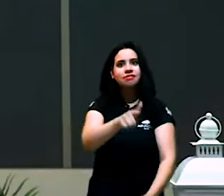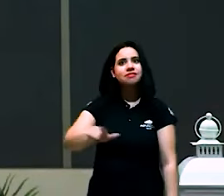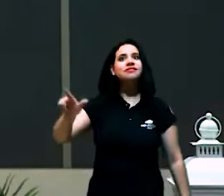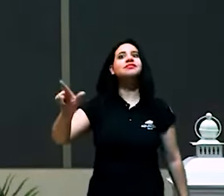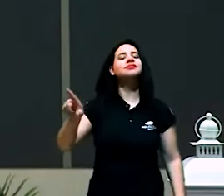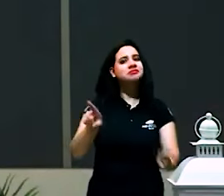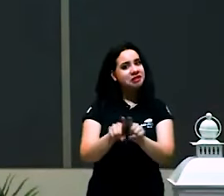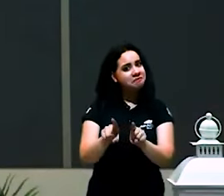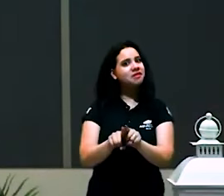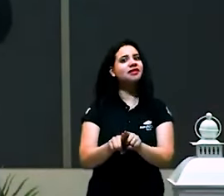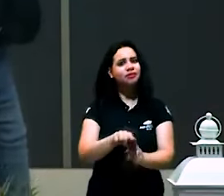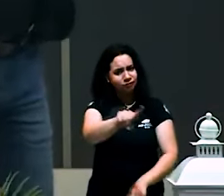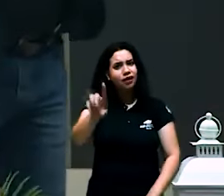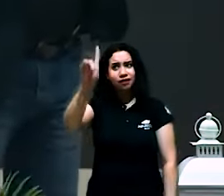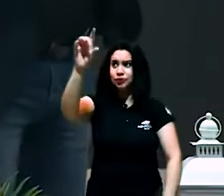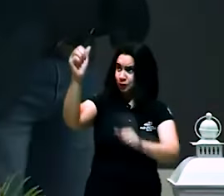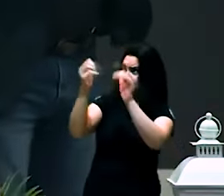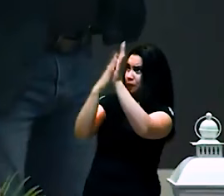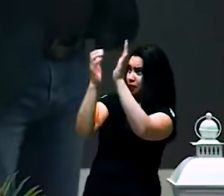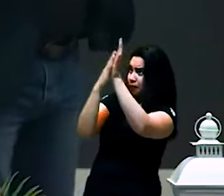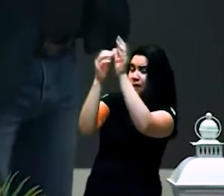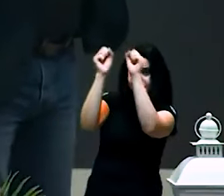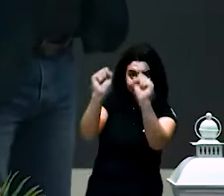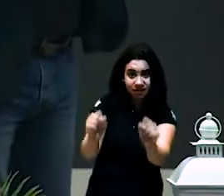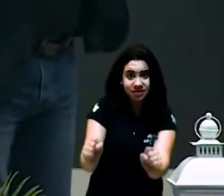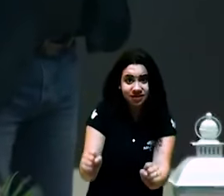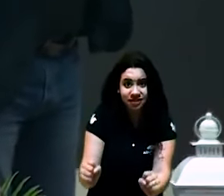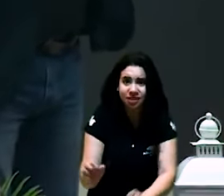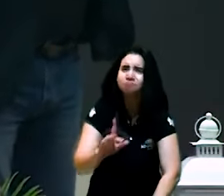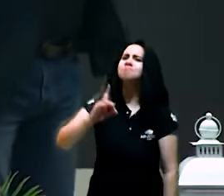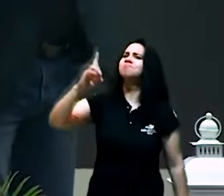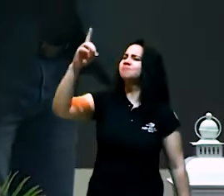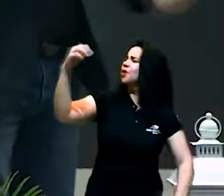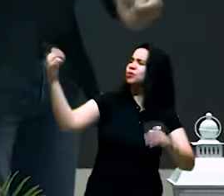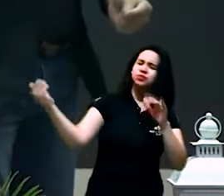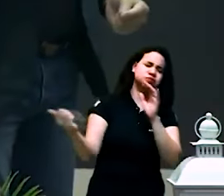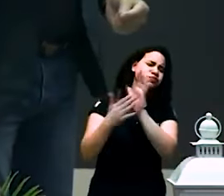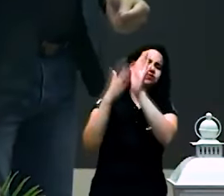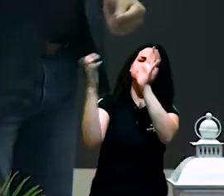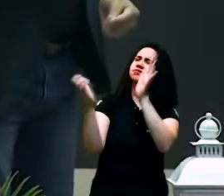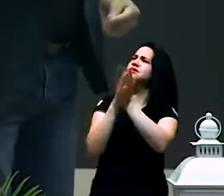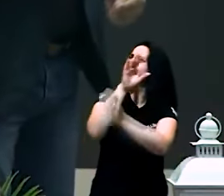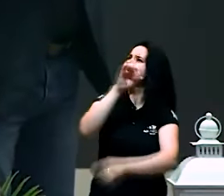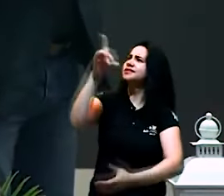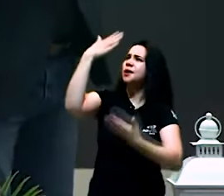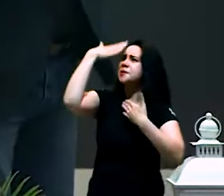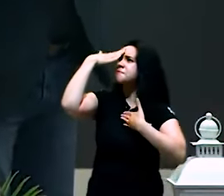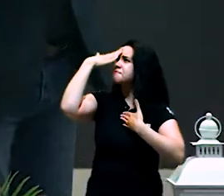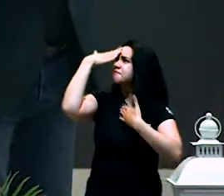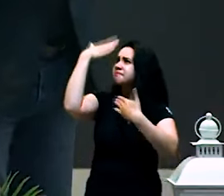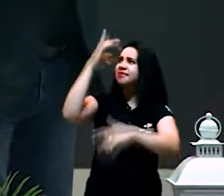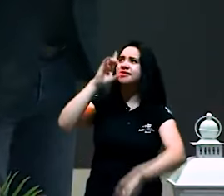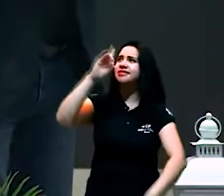nesta noite? Levanta tua mão para o céu e louve a Deus. Dá graças a Deus. Aí está a